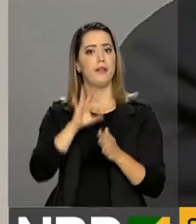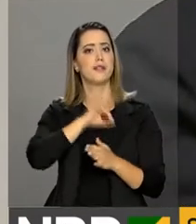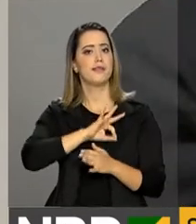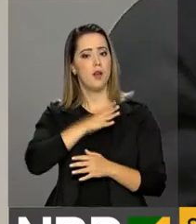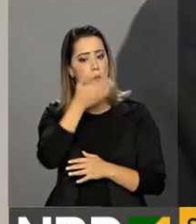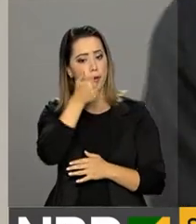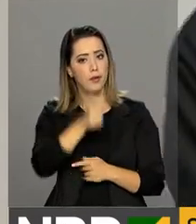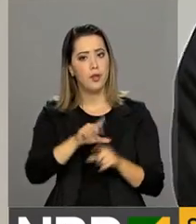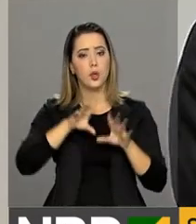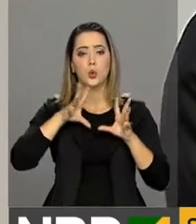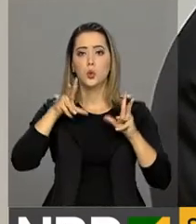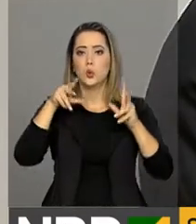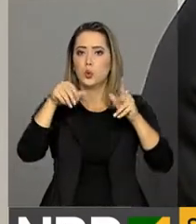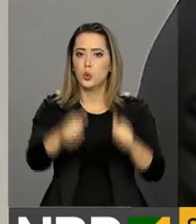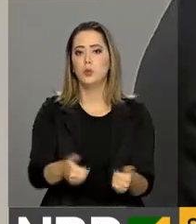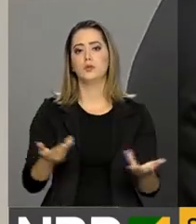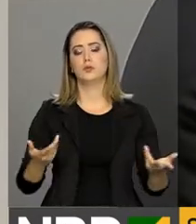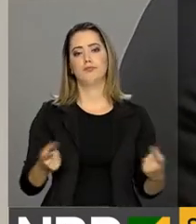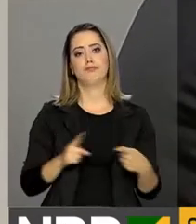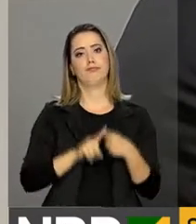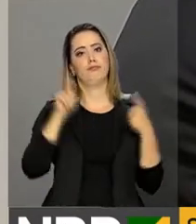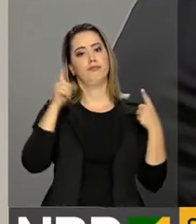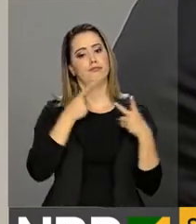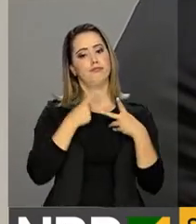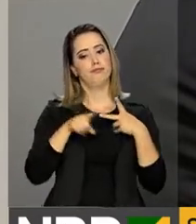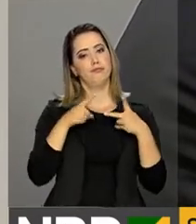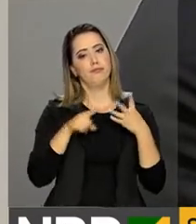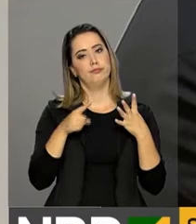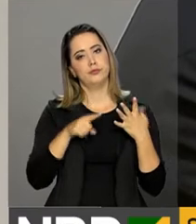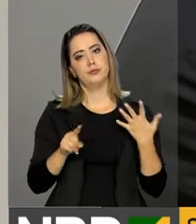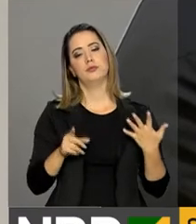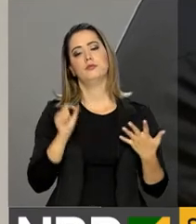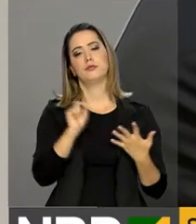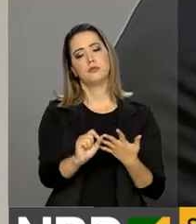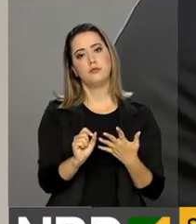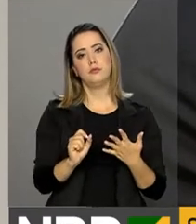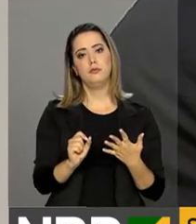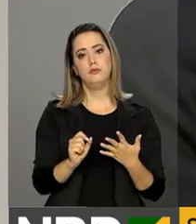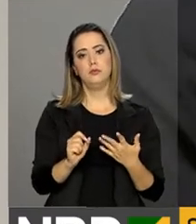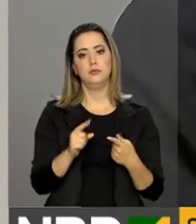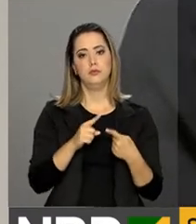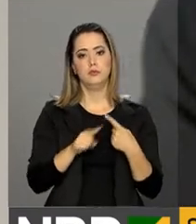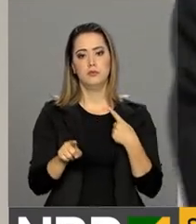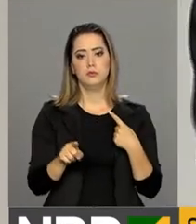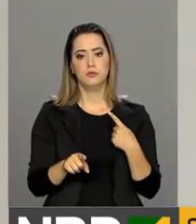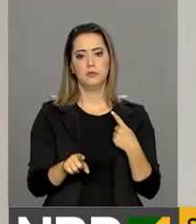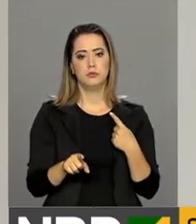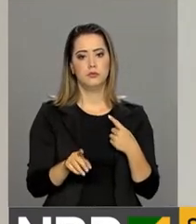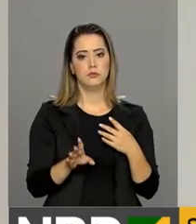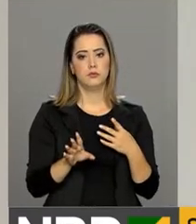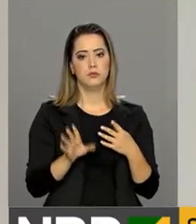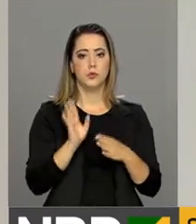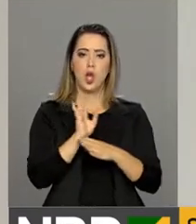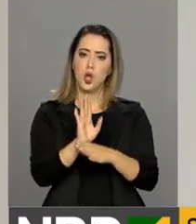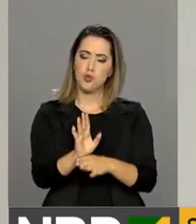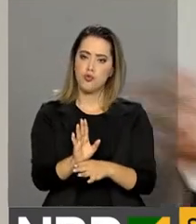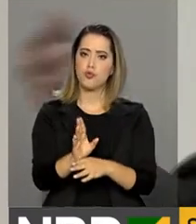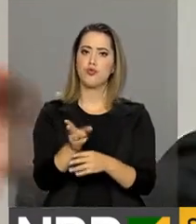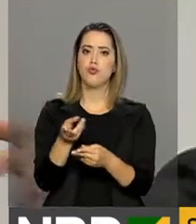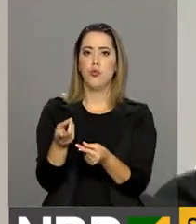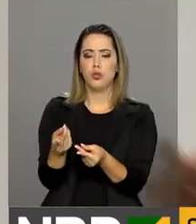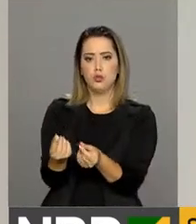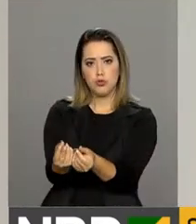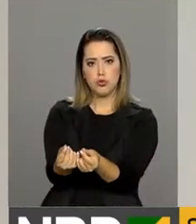itens agora evidentemente excluísse desse tópico do conceito de remuneração quem sabe uma justa de mais ajuda de custa uma diária